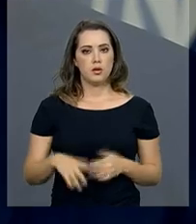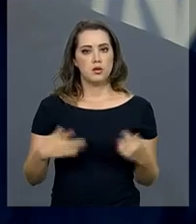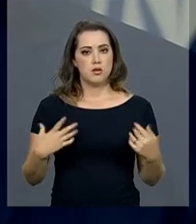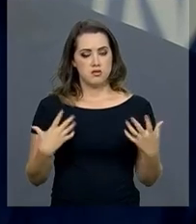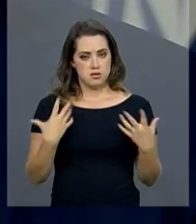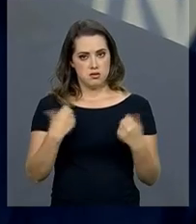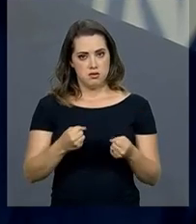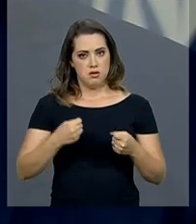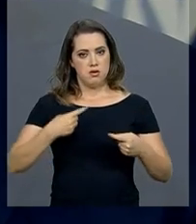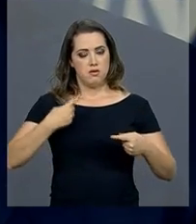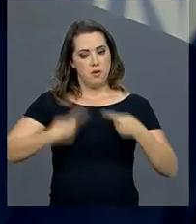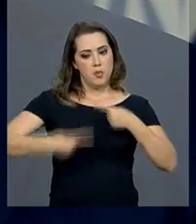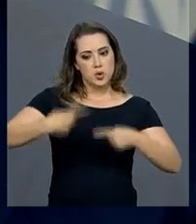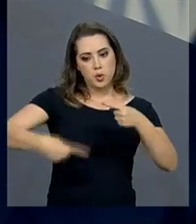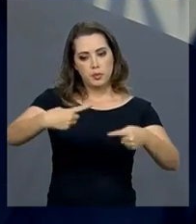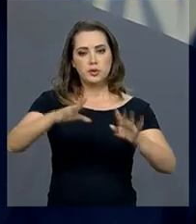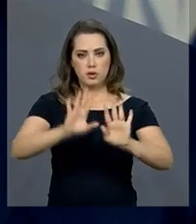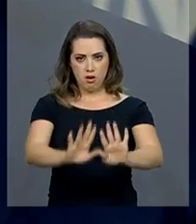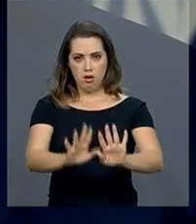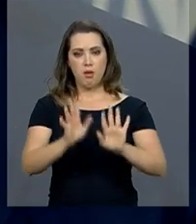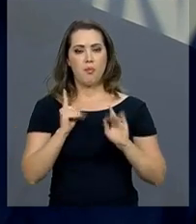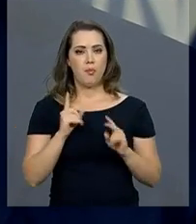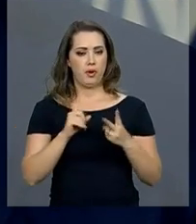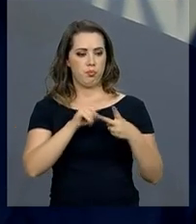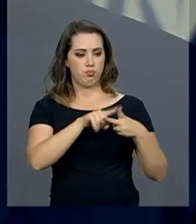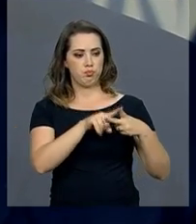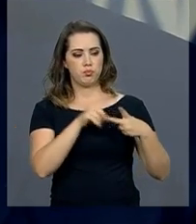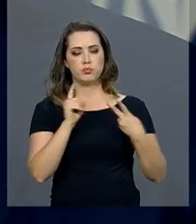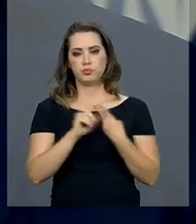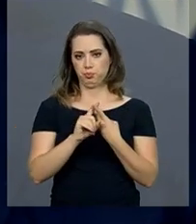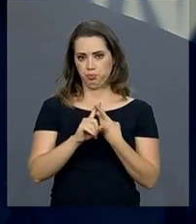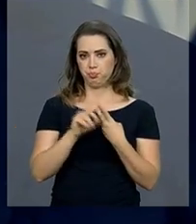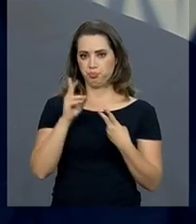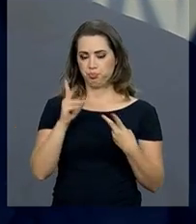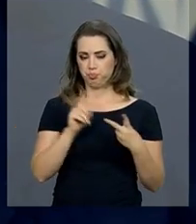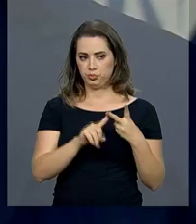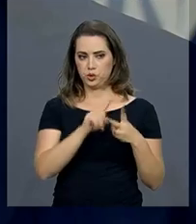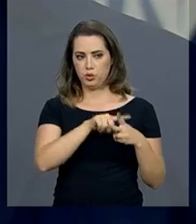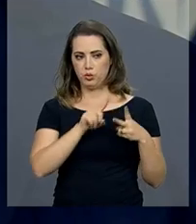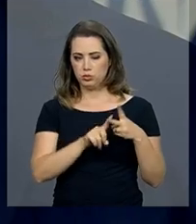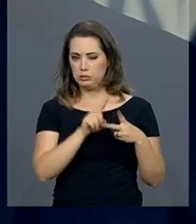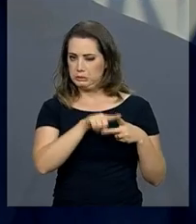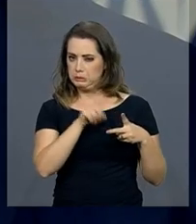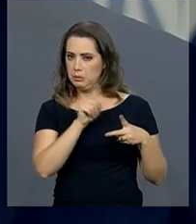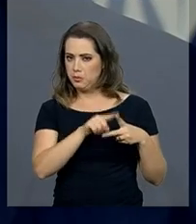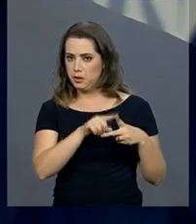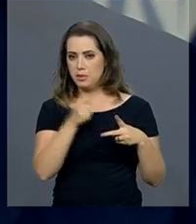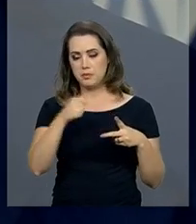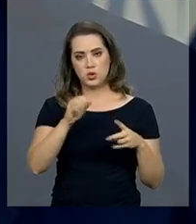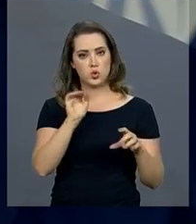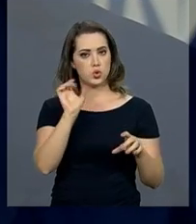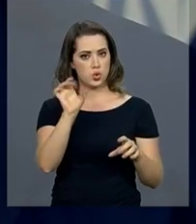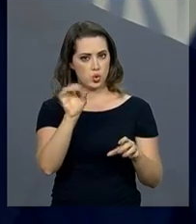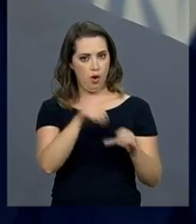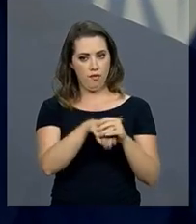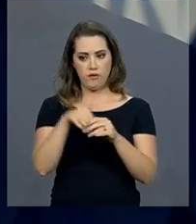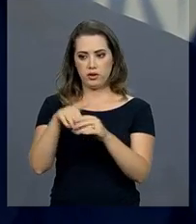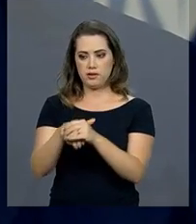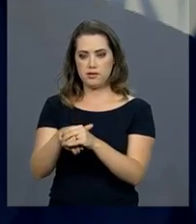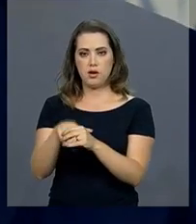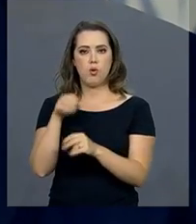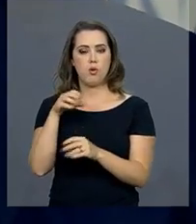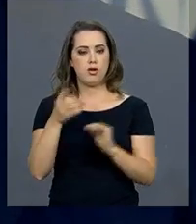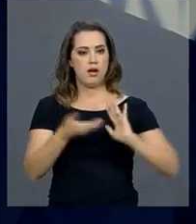conversar e se próximamente porque são duas hipóteses uma delas como depende apenas de votação na câmara e no senado o primeiro e segundo